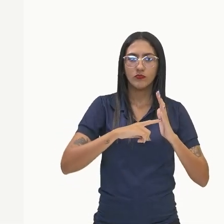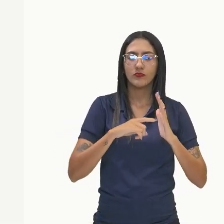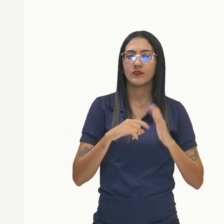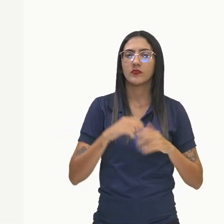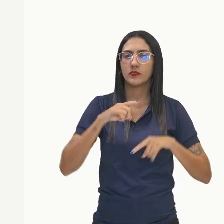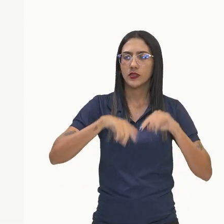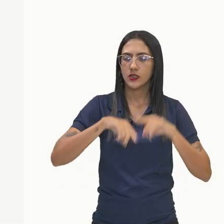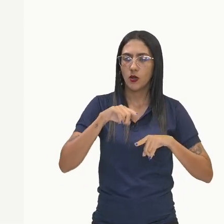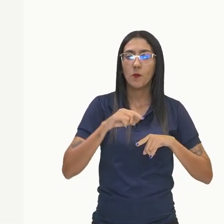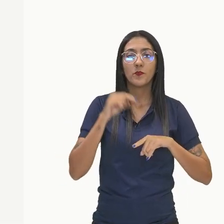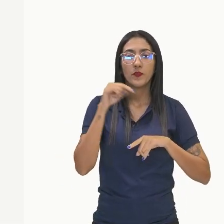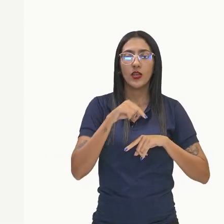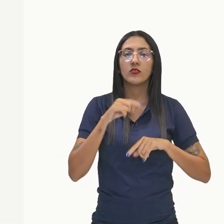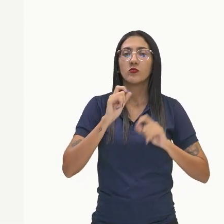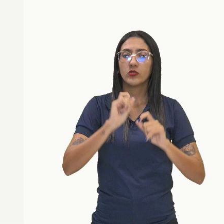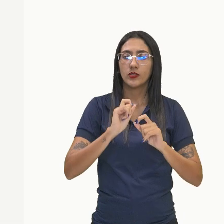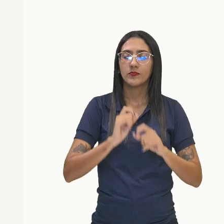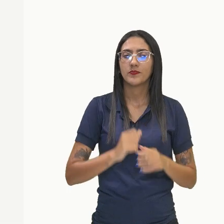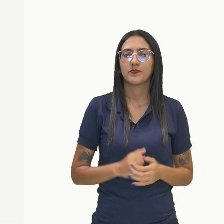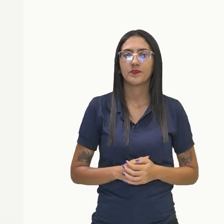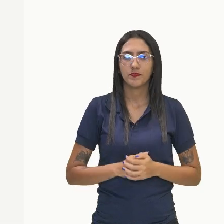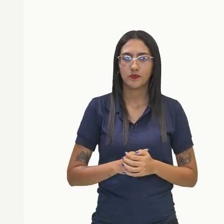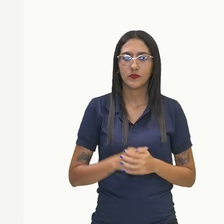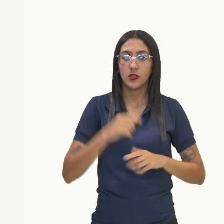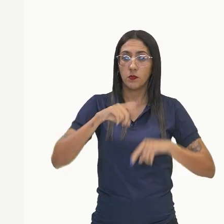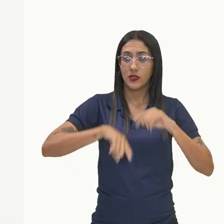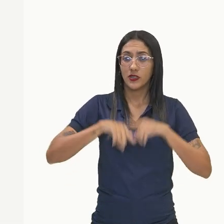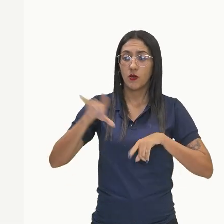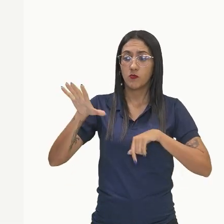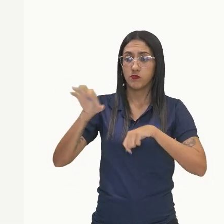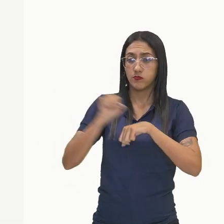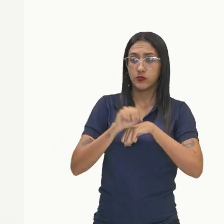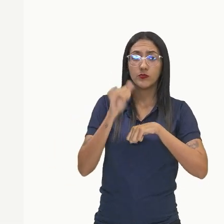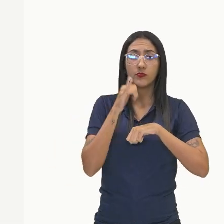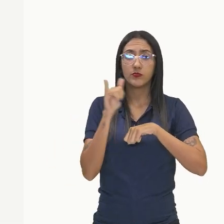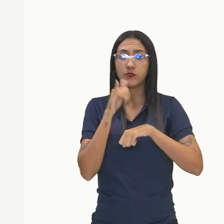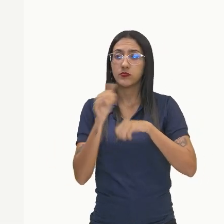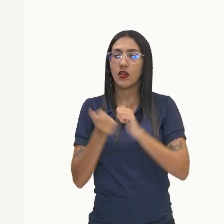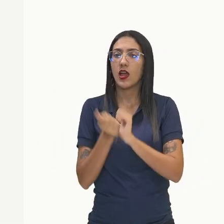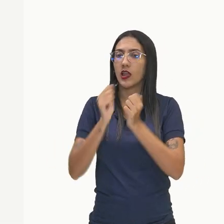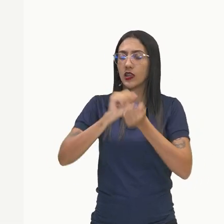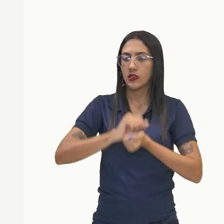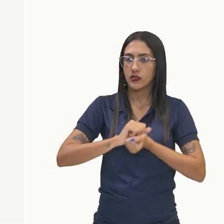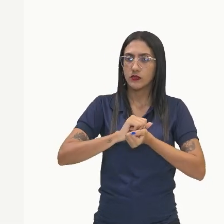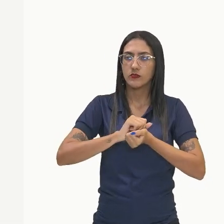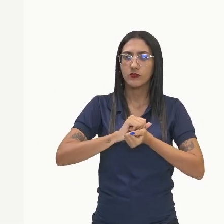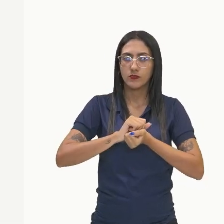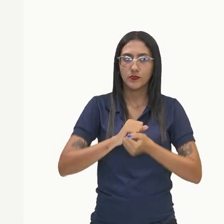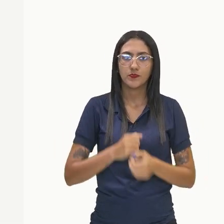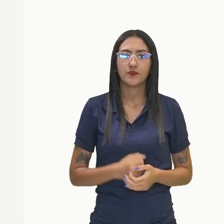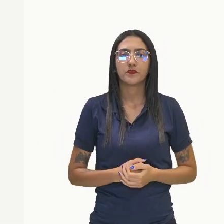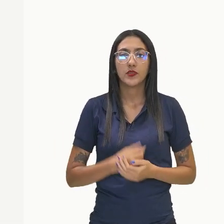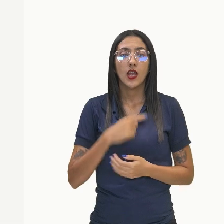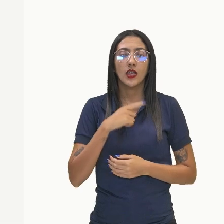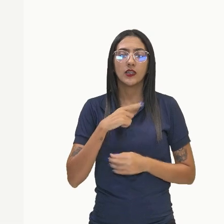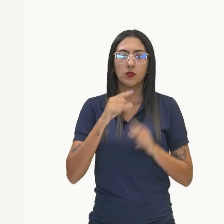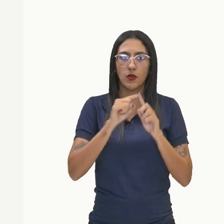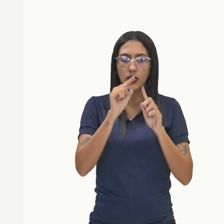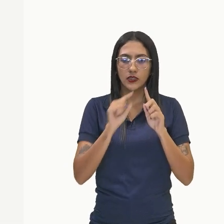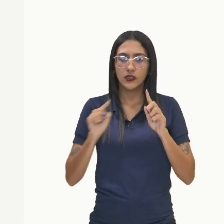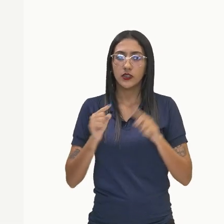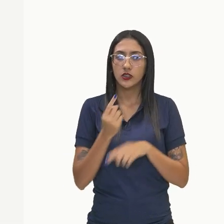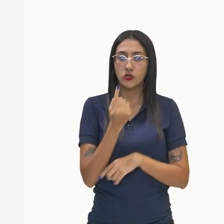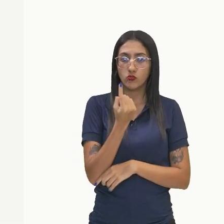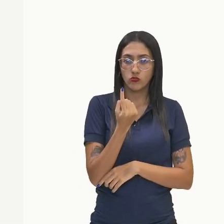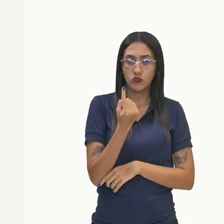vai transformar o quê? Energia elétrica em energia mecânica, tá, pessoal? Um motor elétrico que possui uma resistência interna de 1